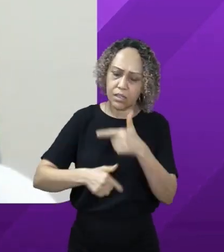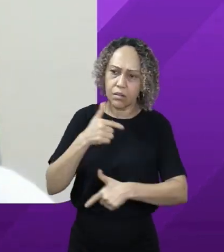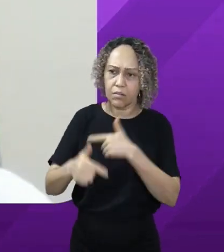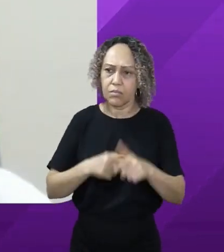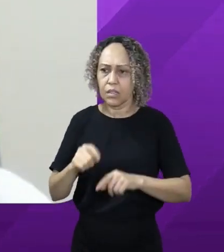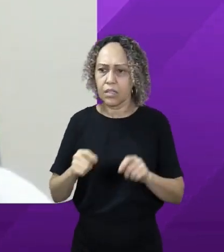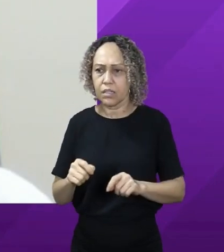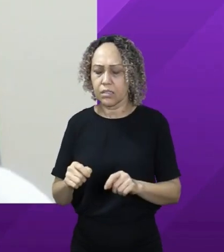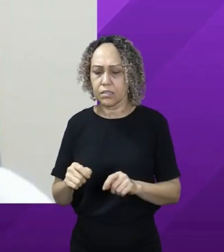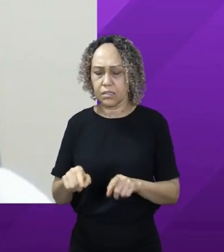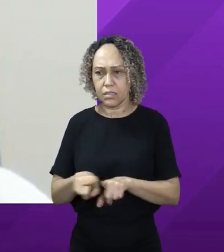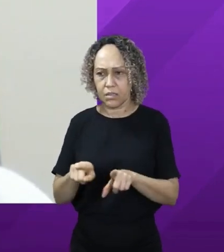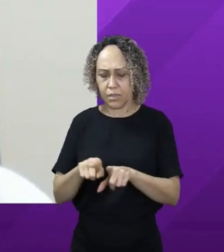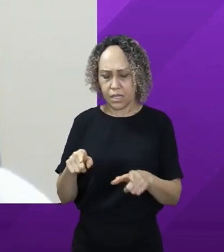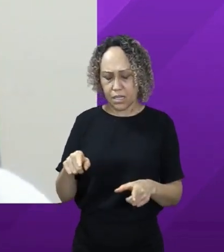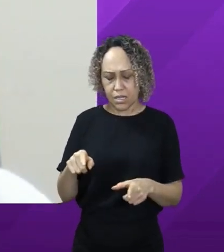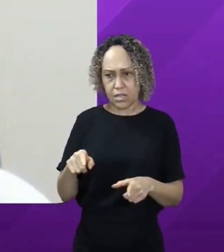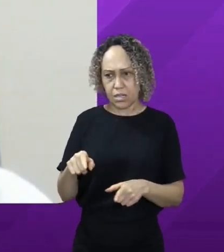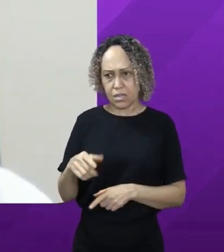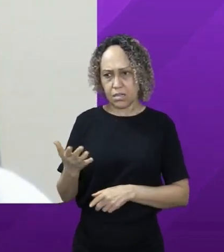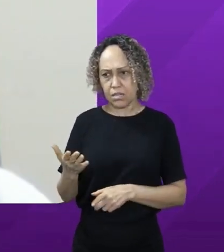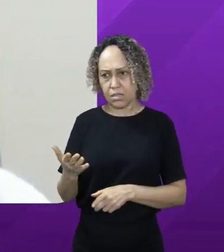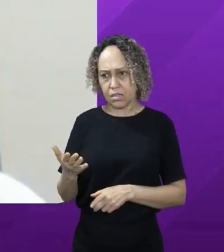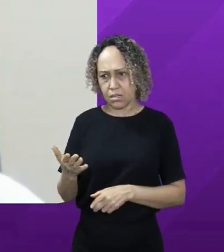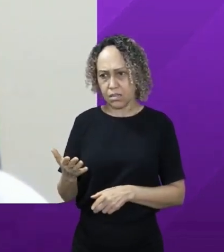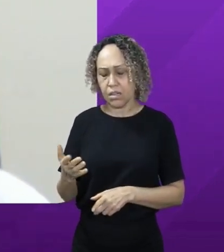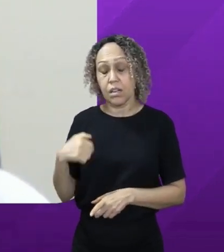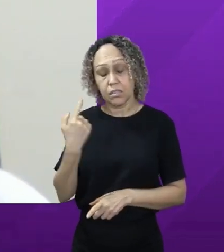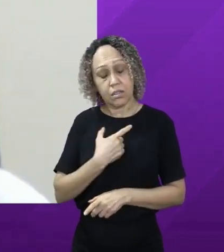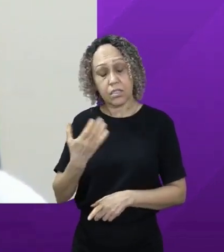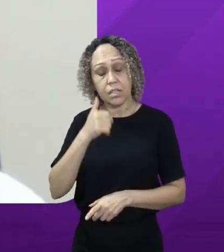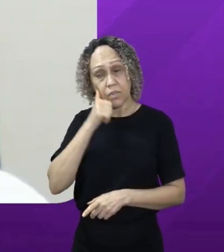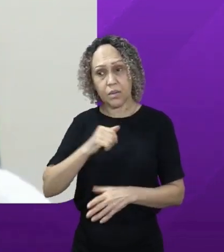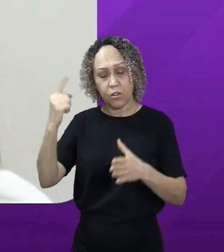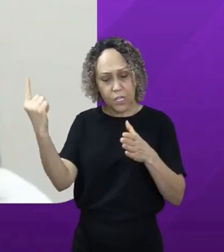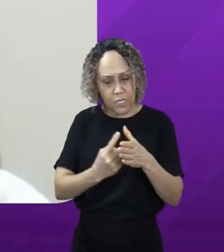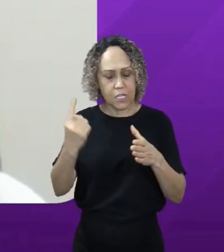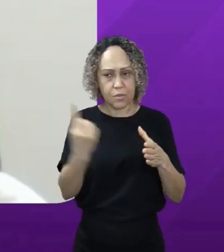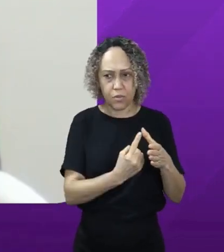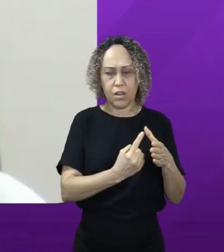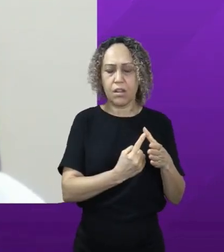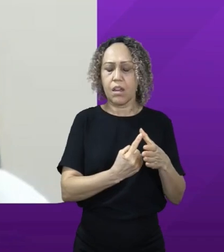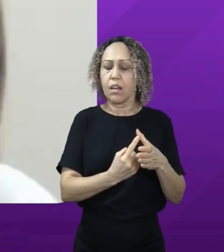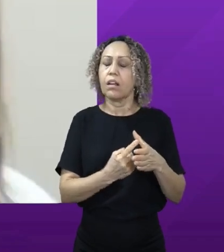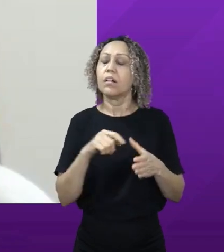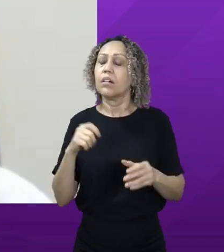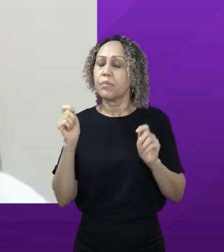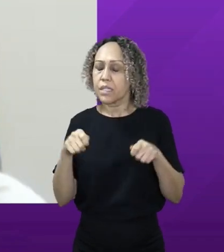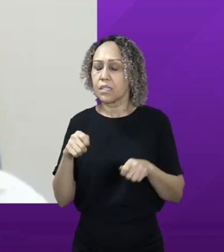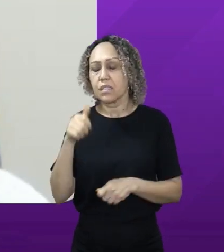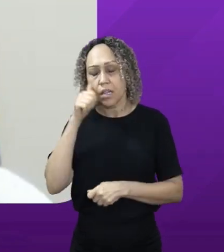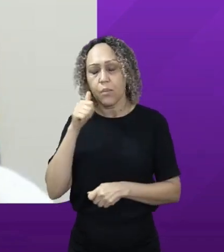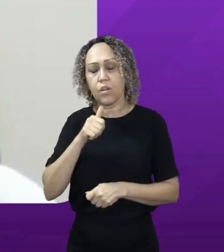em demitir, em colocar uma mulher nesse espaço, e a gente inclusive frisou que não basta ser mulher, tem que ser uma mulher que entenda da pauta, que tem compromisso com as